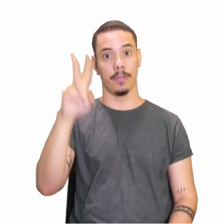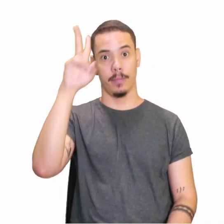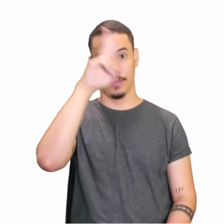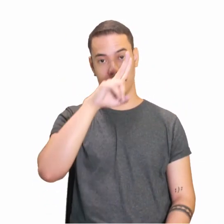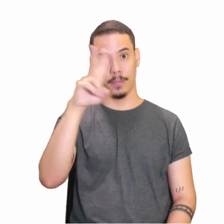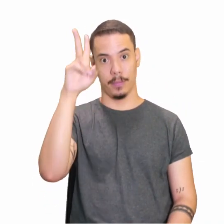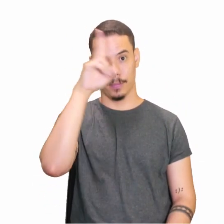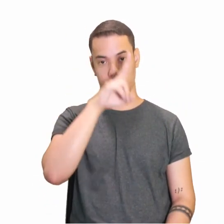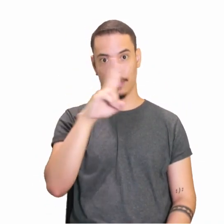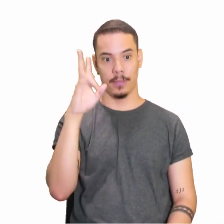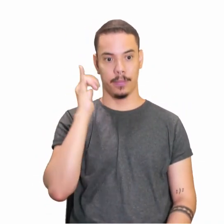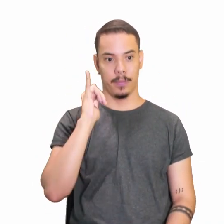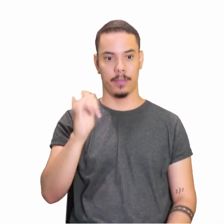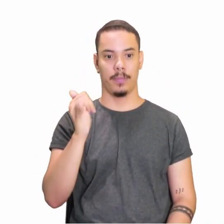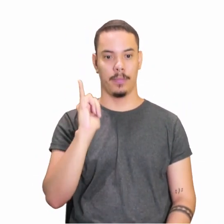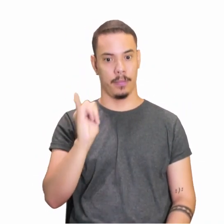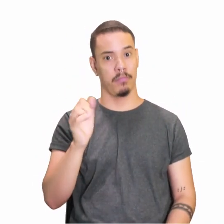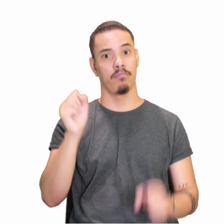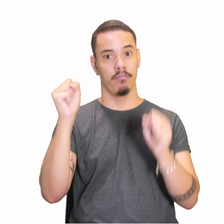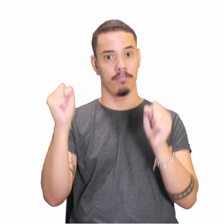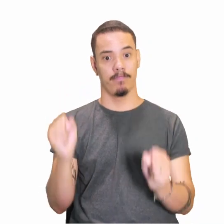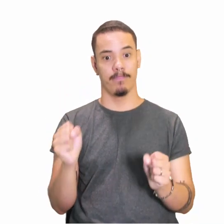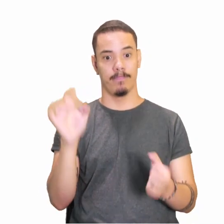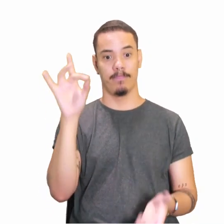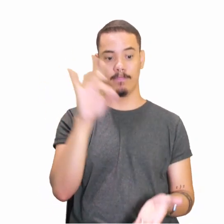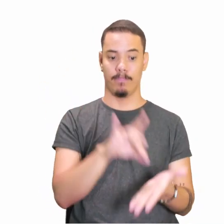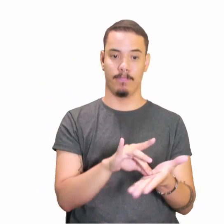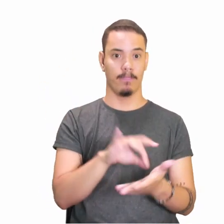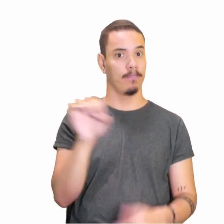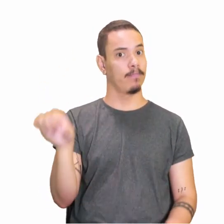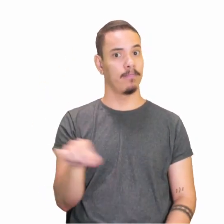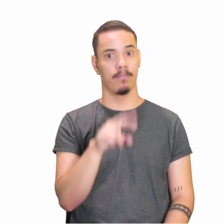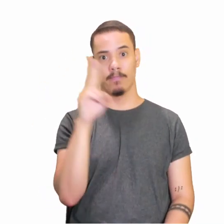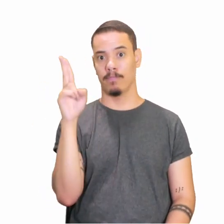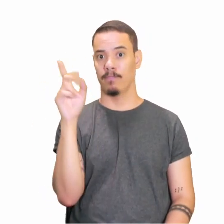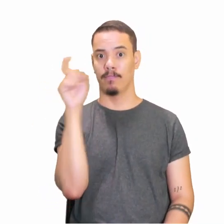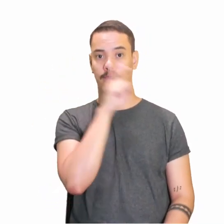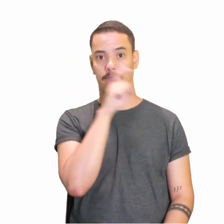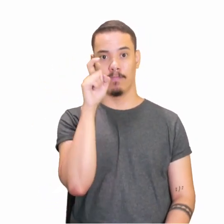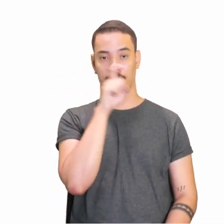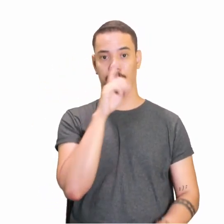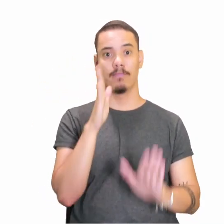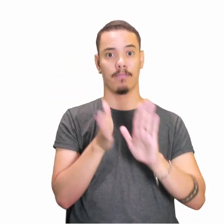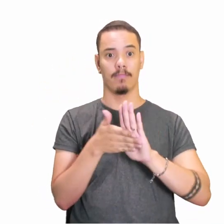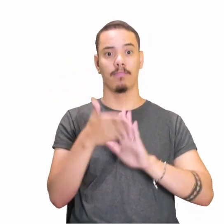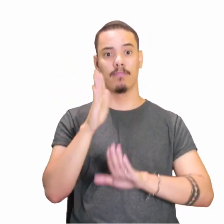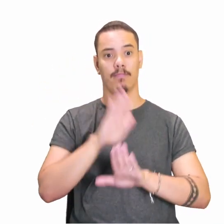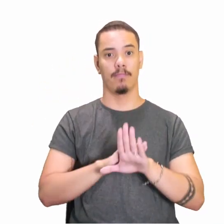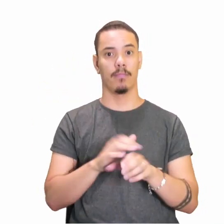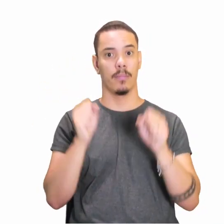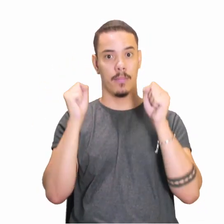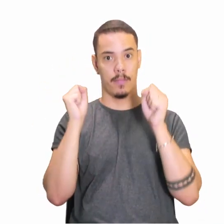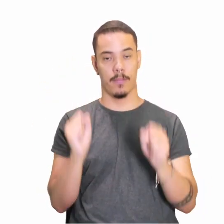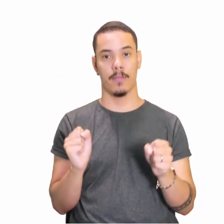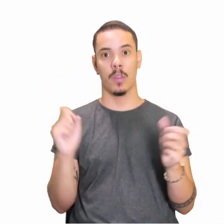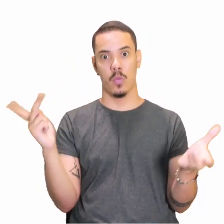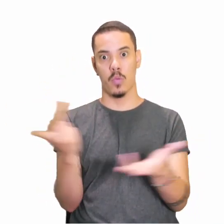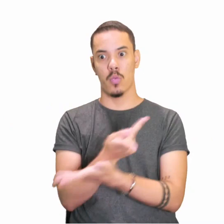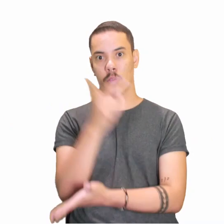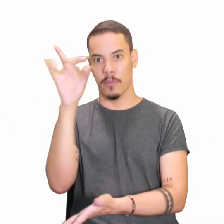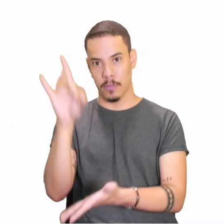história. Essa história, ela pode ser verdadeira ou não, né? Você pode narrar uma história real ou uma